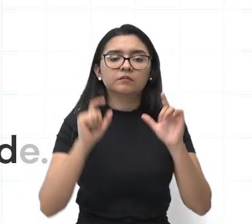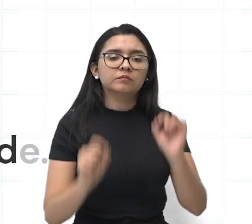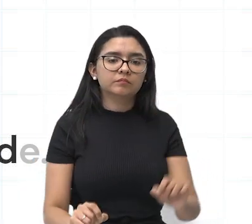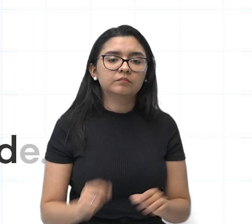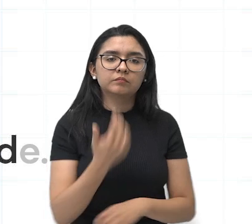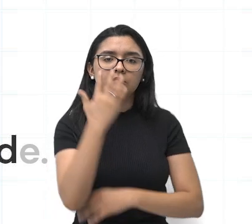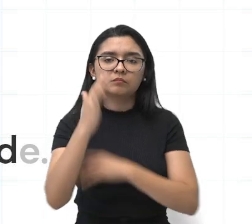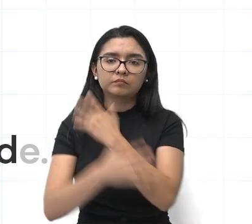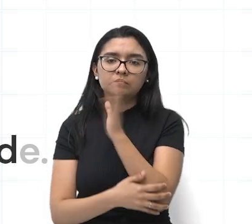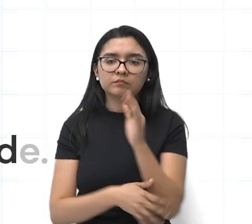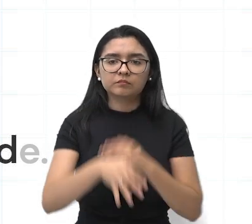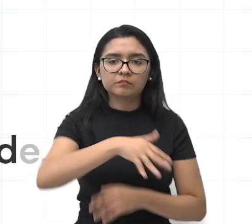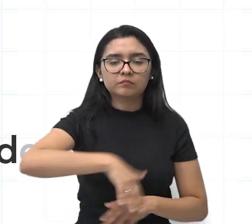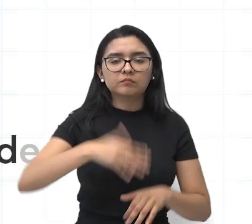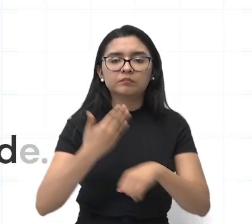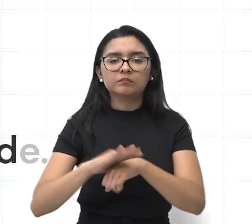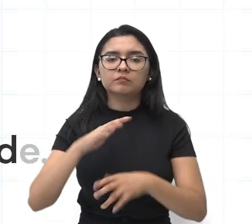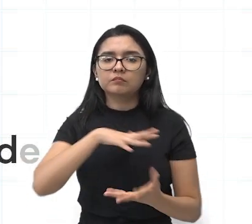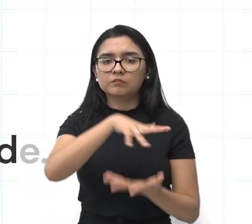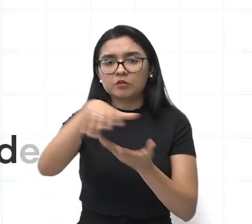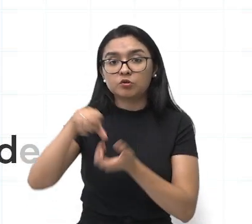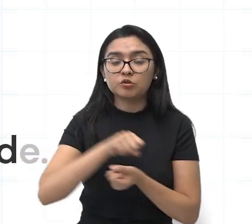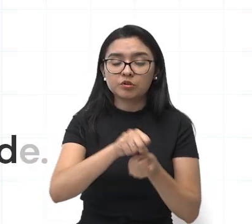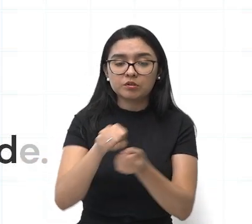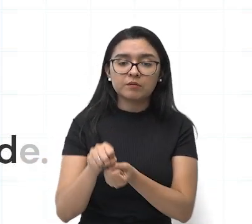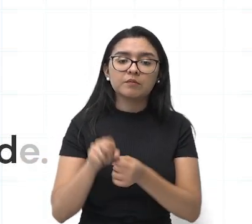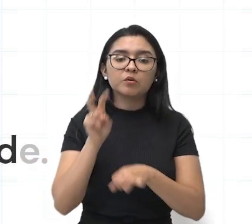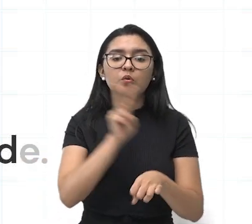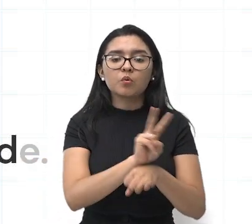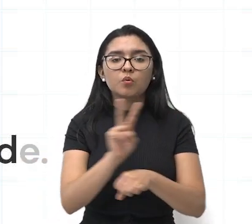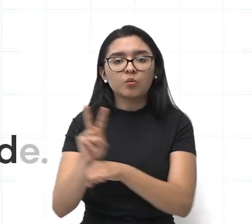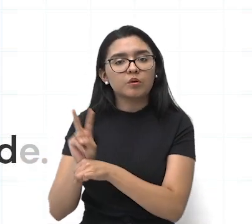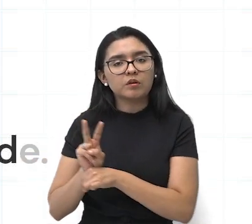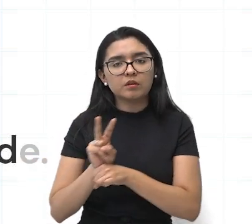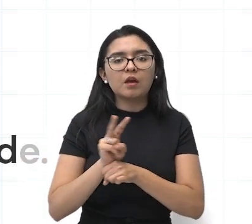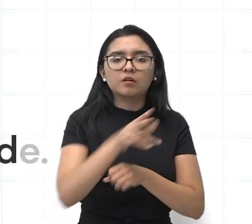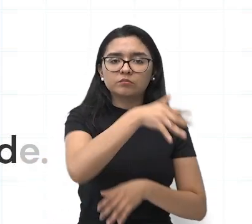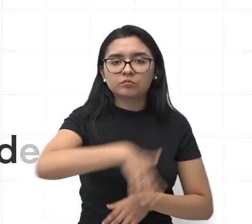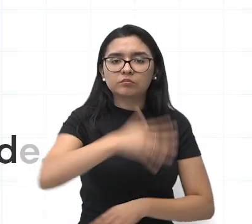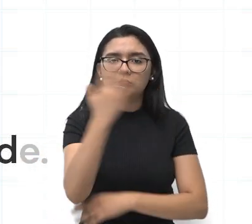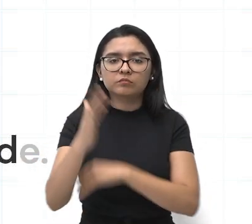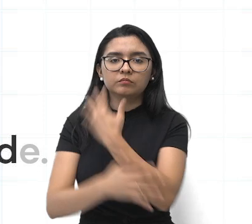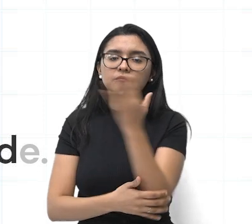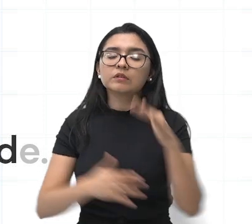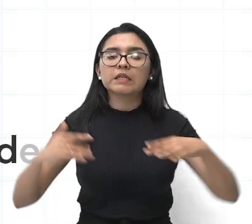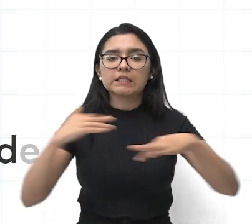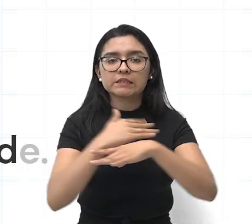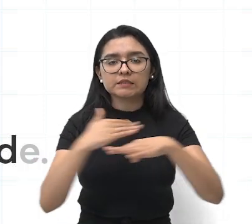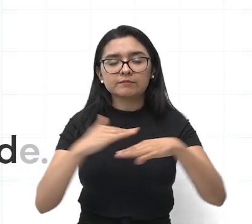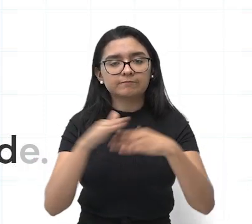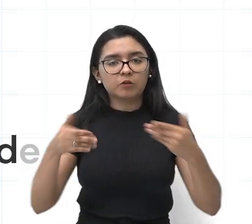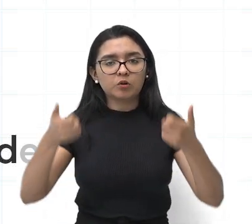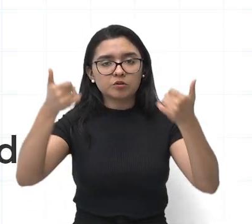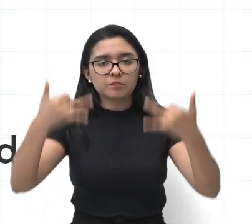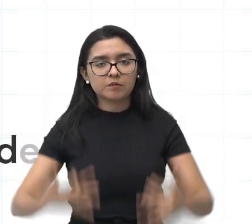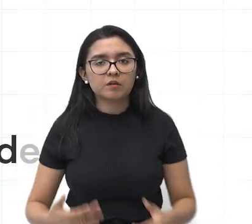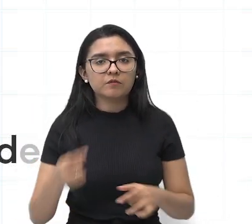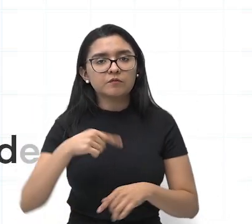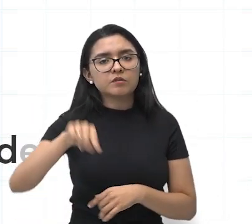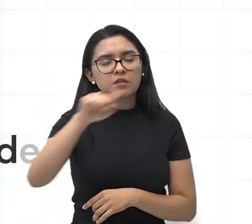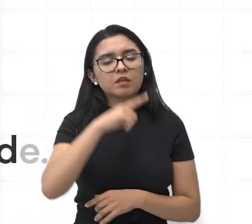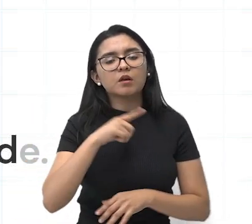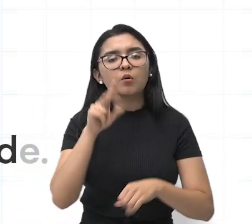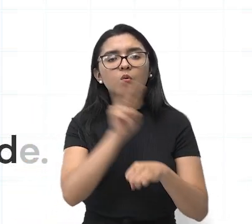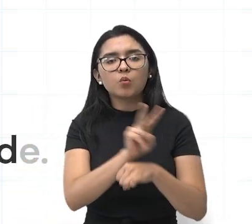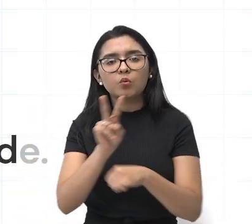questões ambientais e práticas sustentáveis de cuidado com o meio ambiente na cidade. Como eu falei, você passa a ter